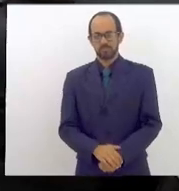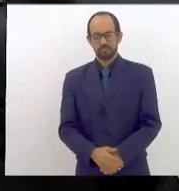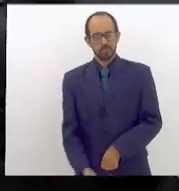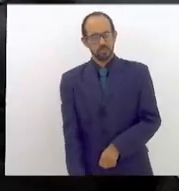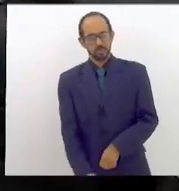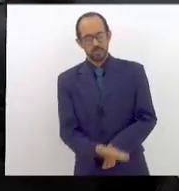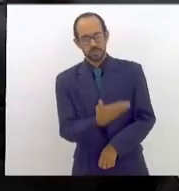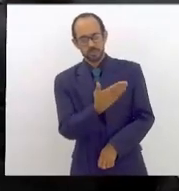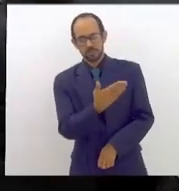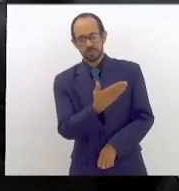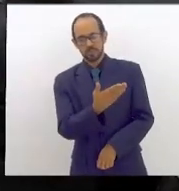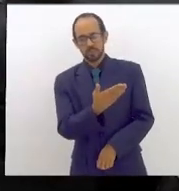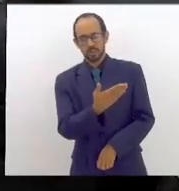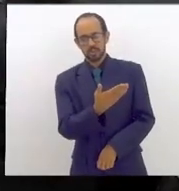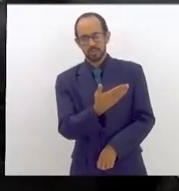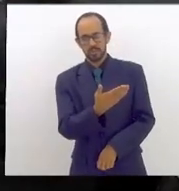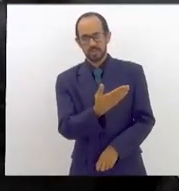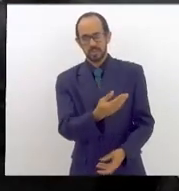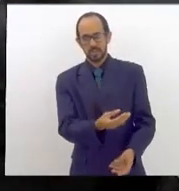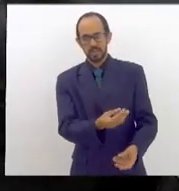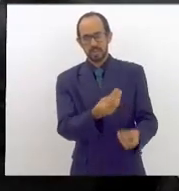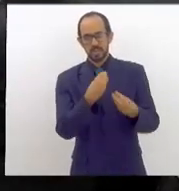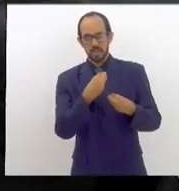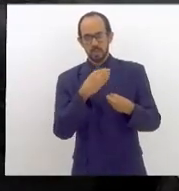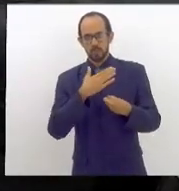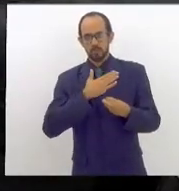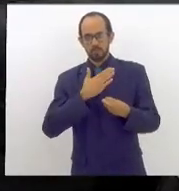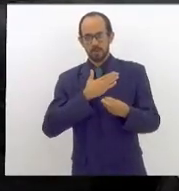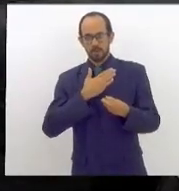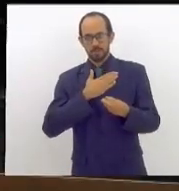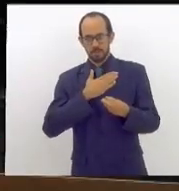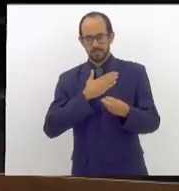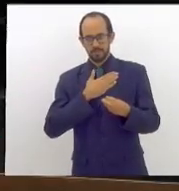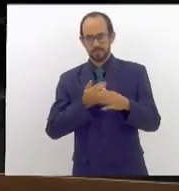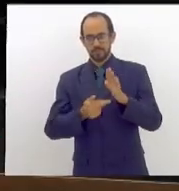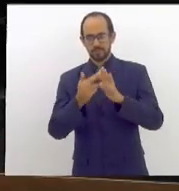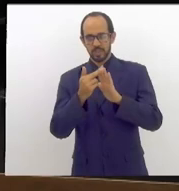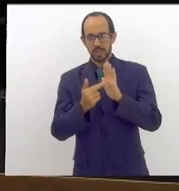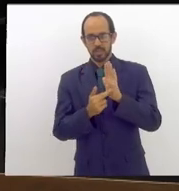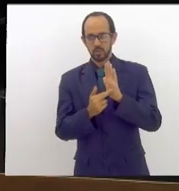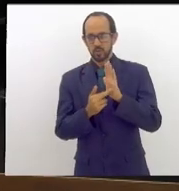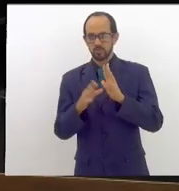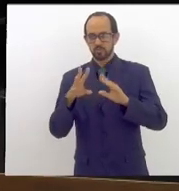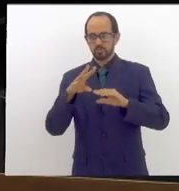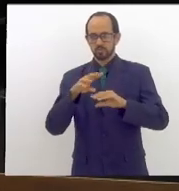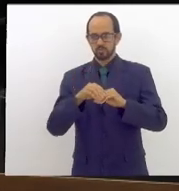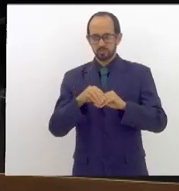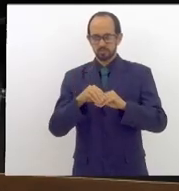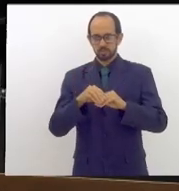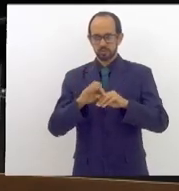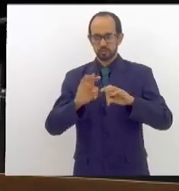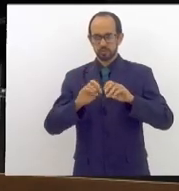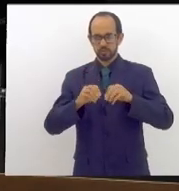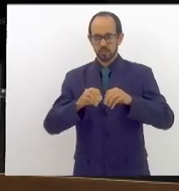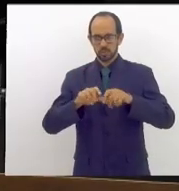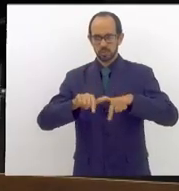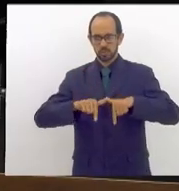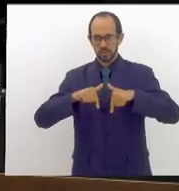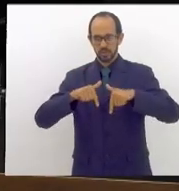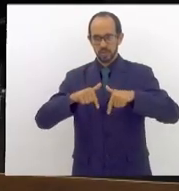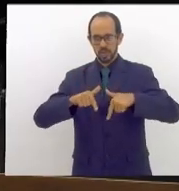me passou as mãos um pequeno relatório das atividades